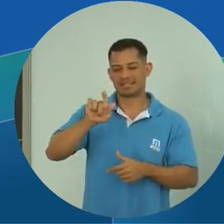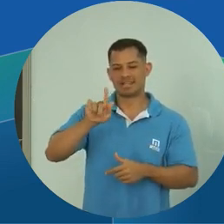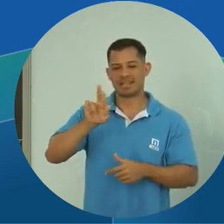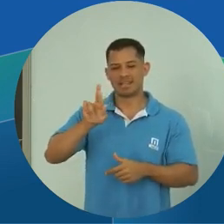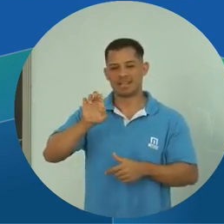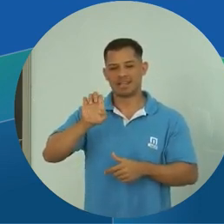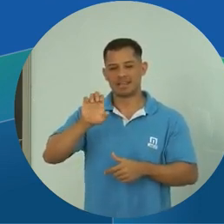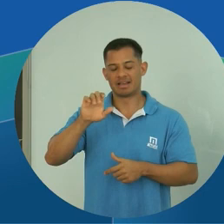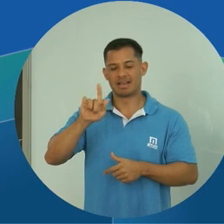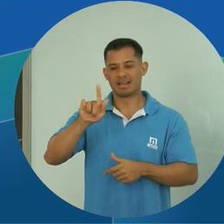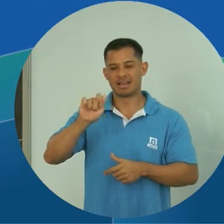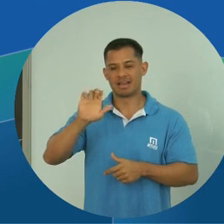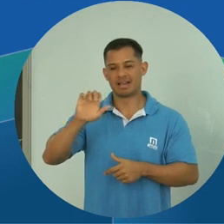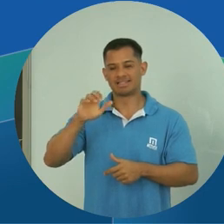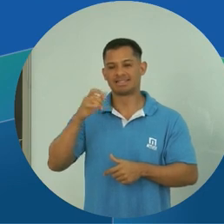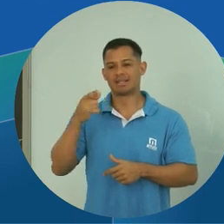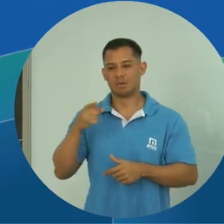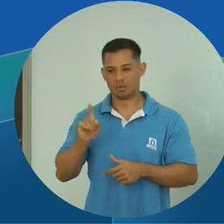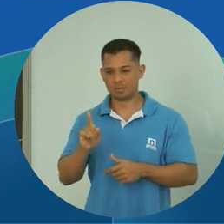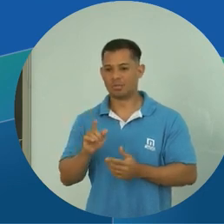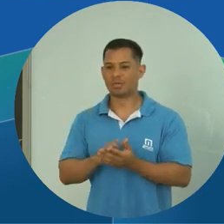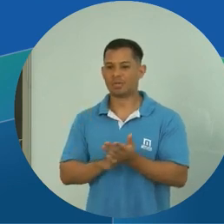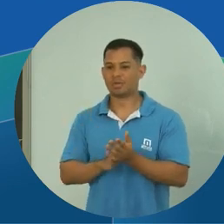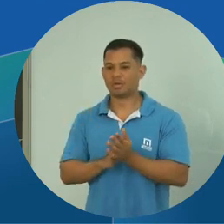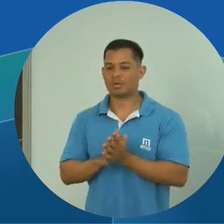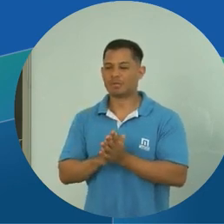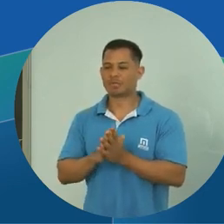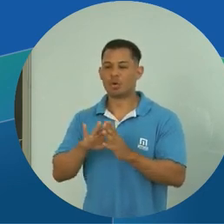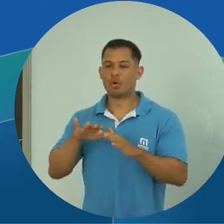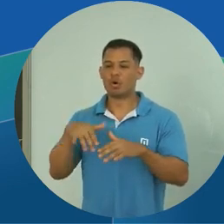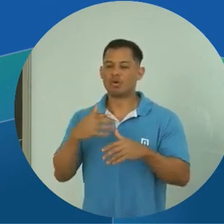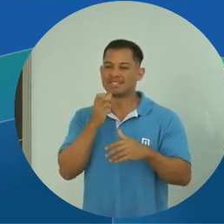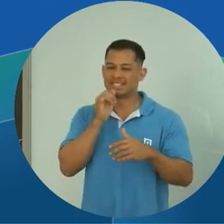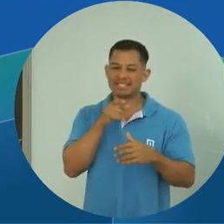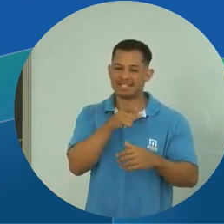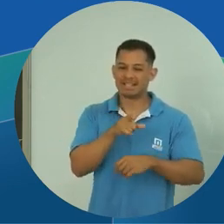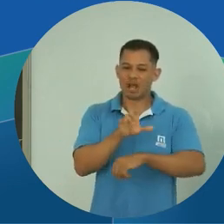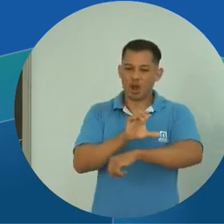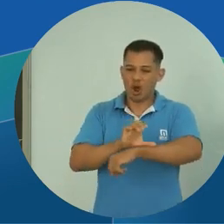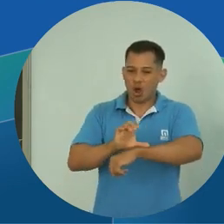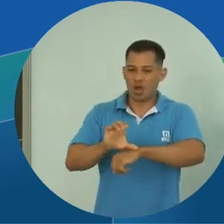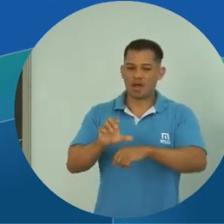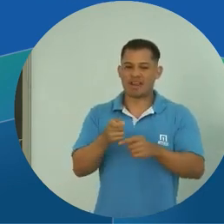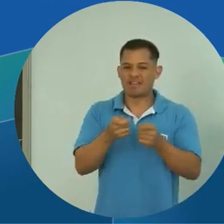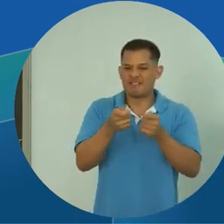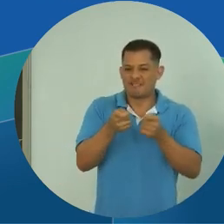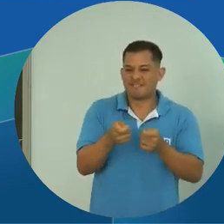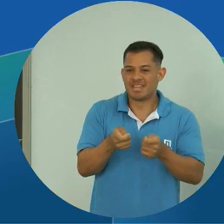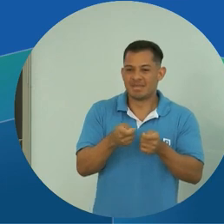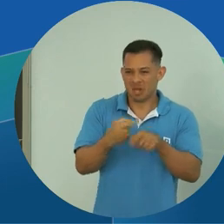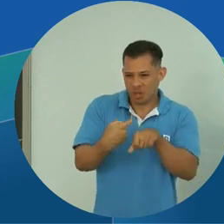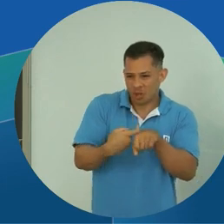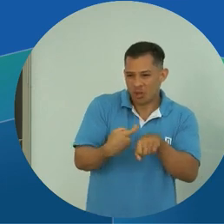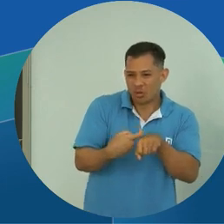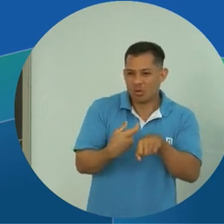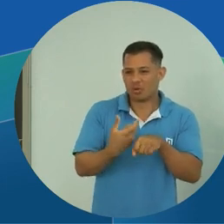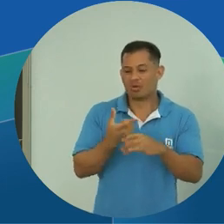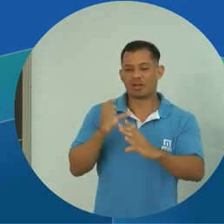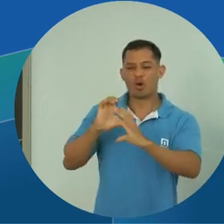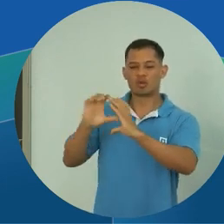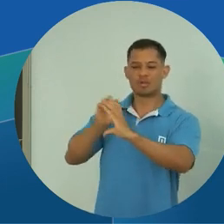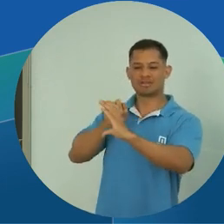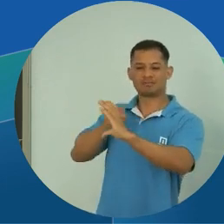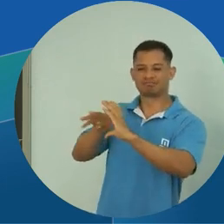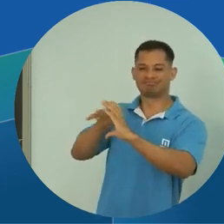não vão fluir pela tubulação. Então, a gente contou com uma expertise nossa por